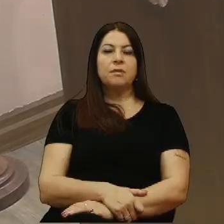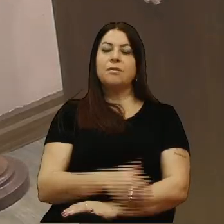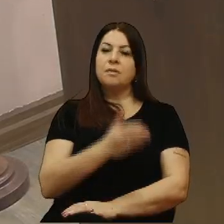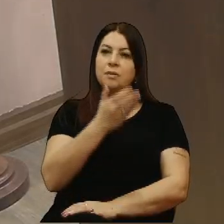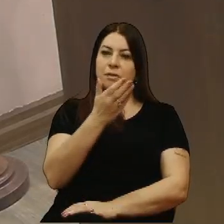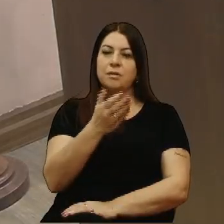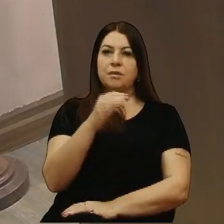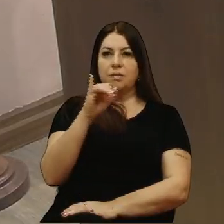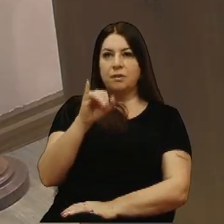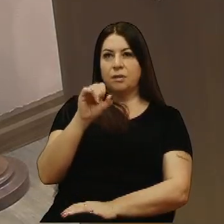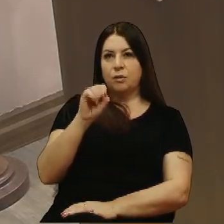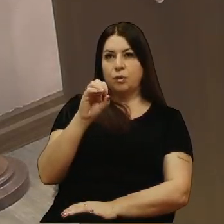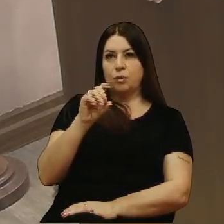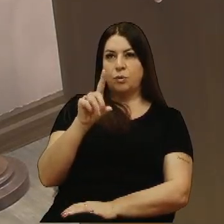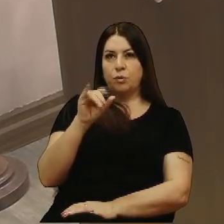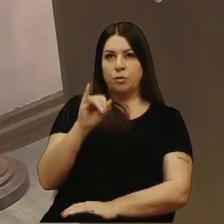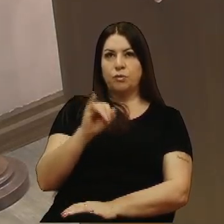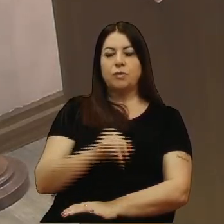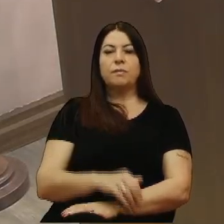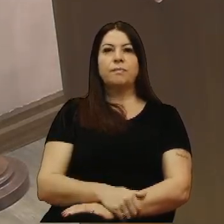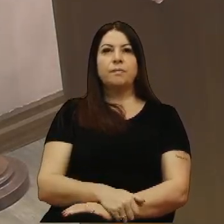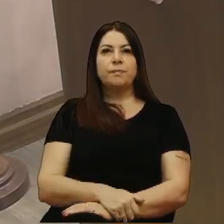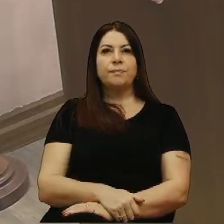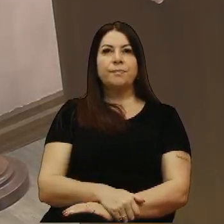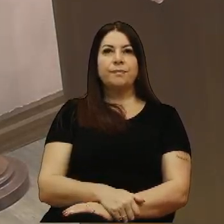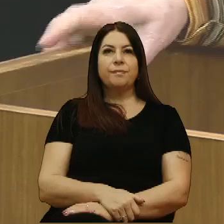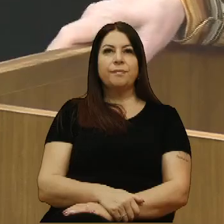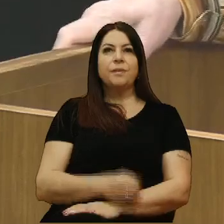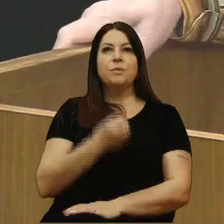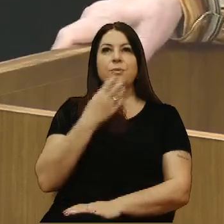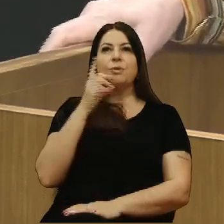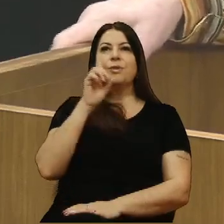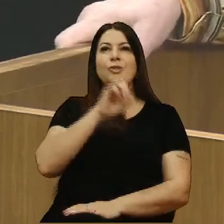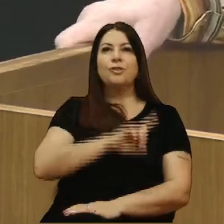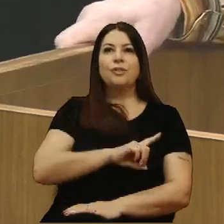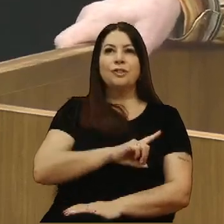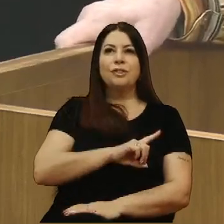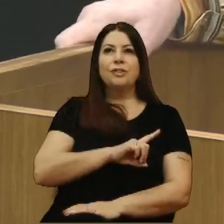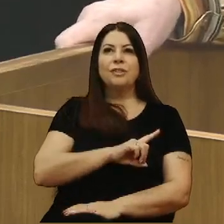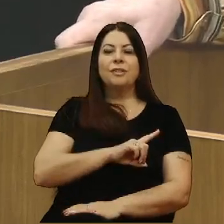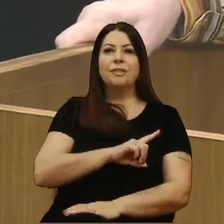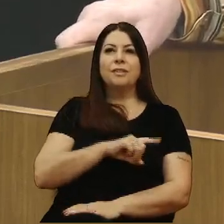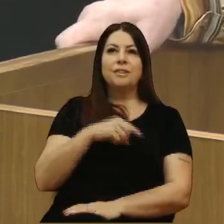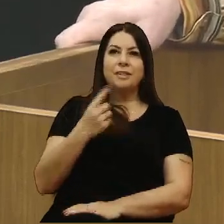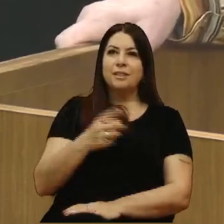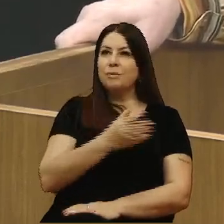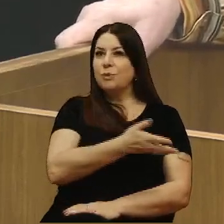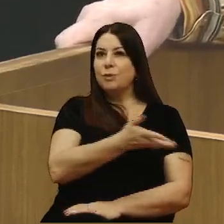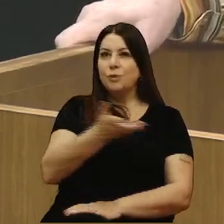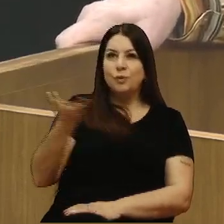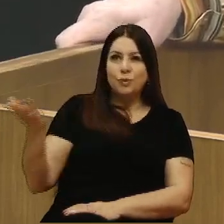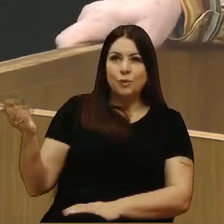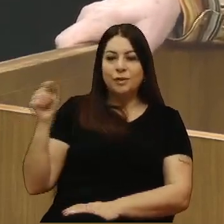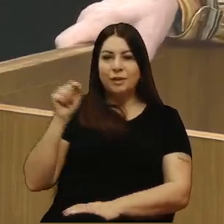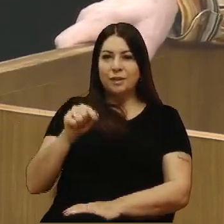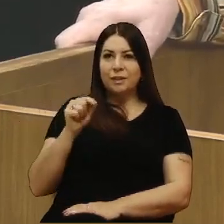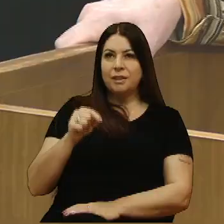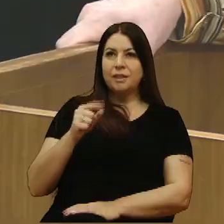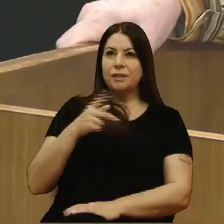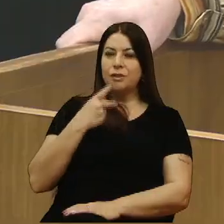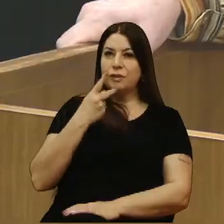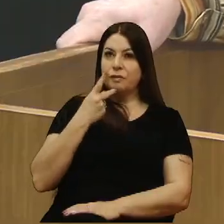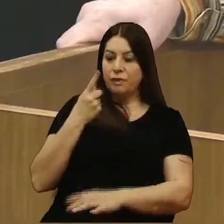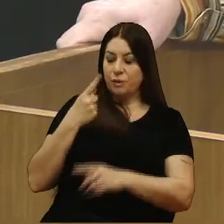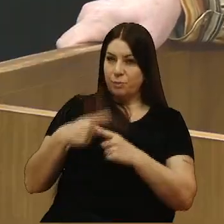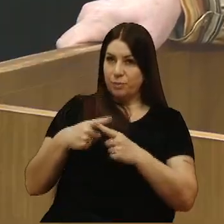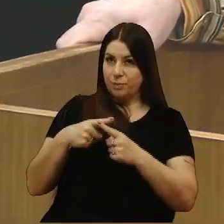Palavra, dona Isolde Chies. Bom dia, indistintamente a todos aqui. Eu já vou dizer